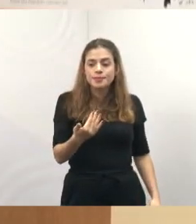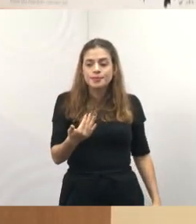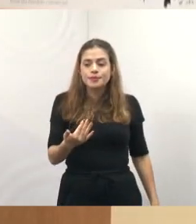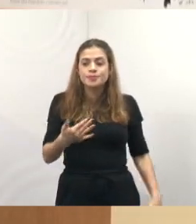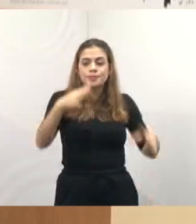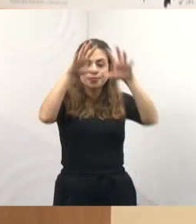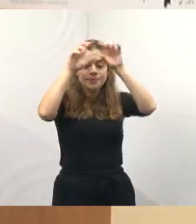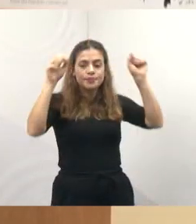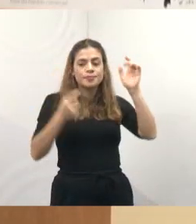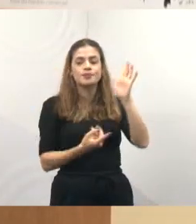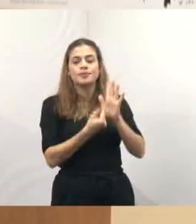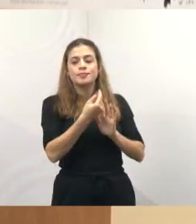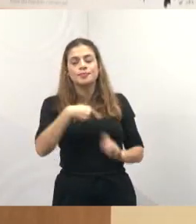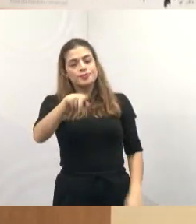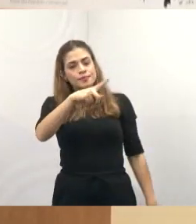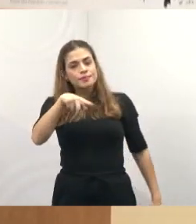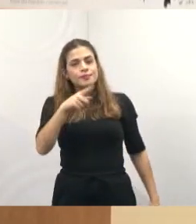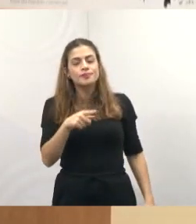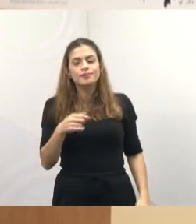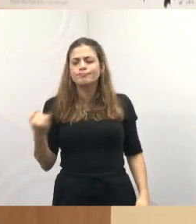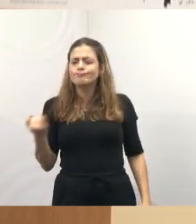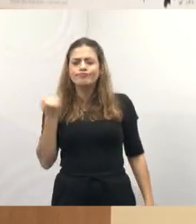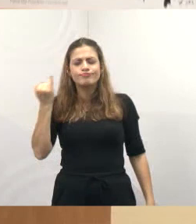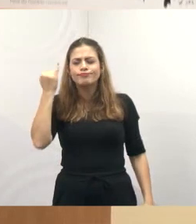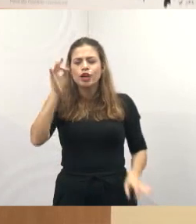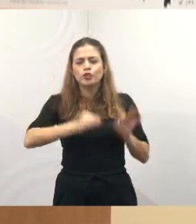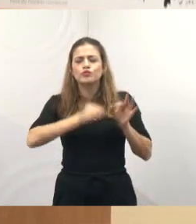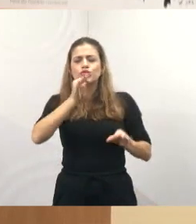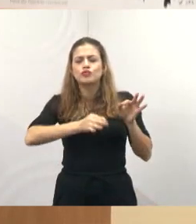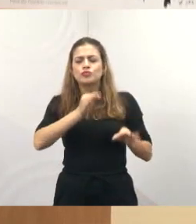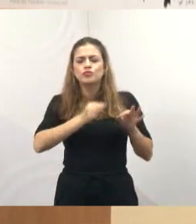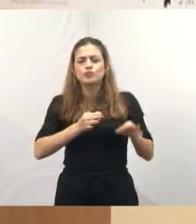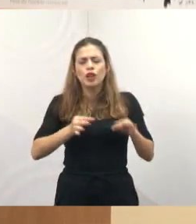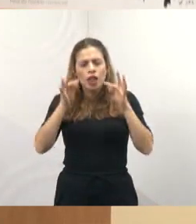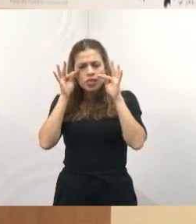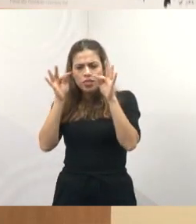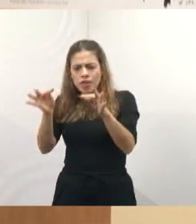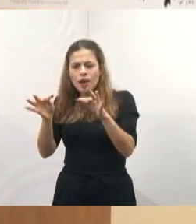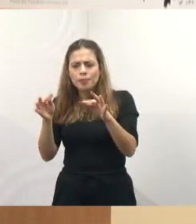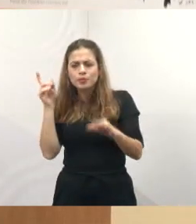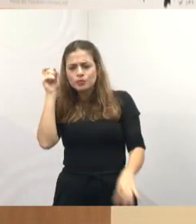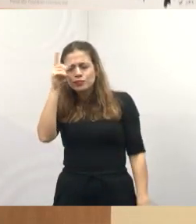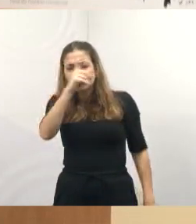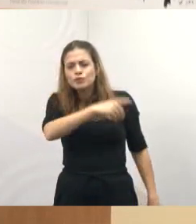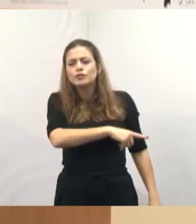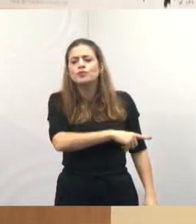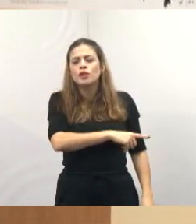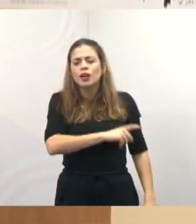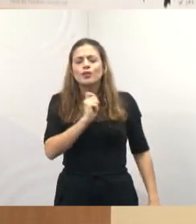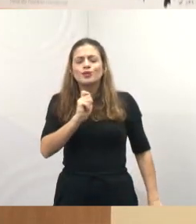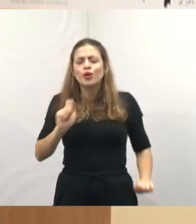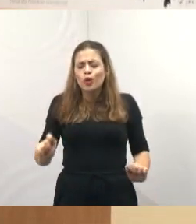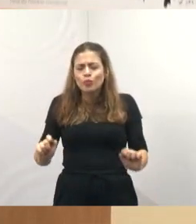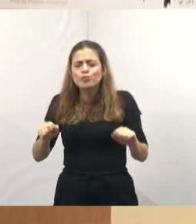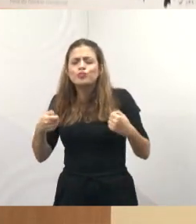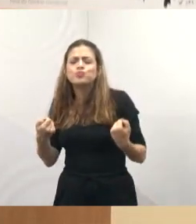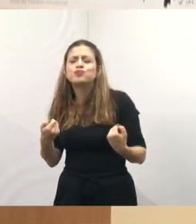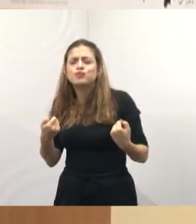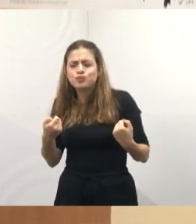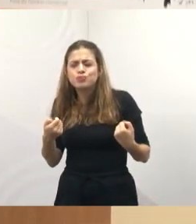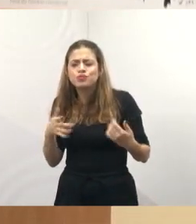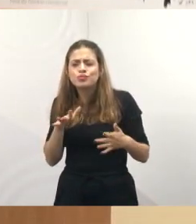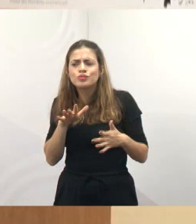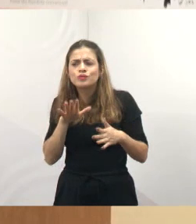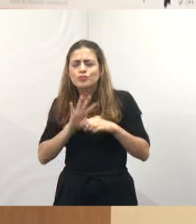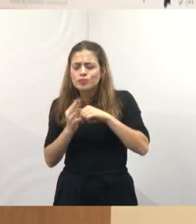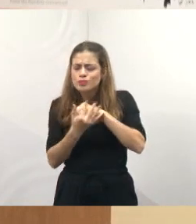Tribunal de Contas, e vocês mesmos são os principais juízes e testemunha das dificuldades, do que foi enfrentar a pandemia e do que nós